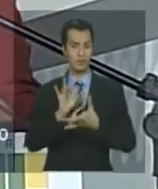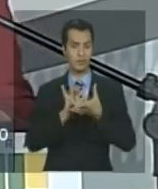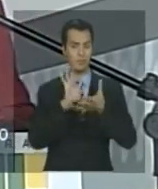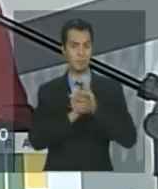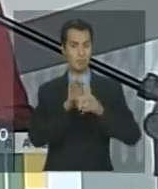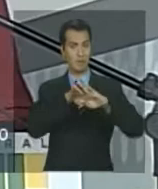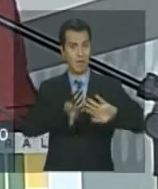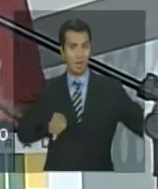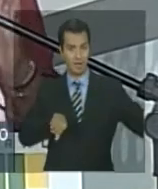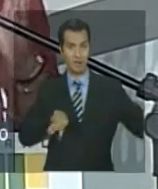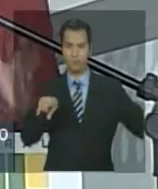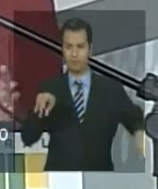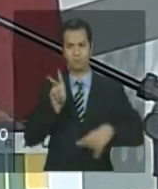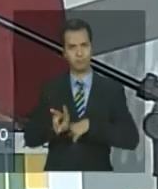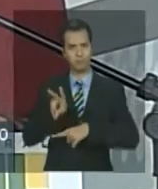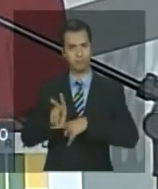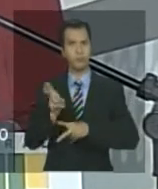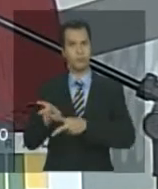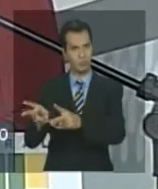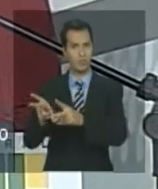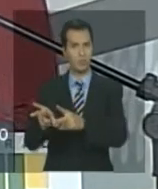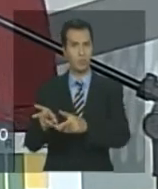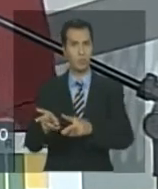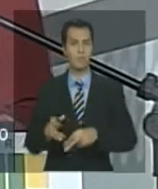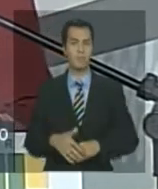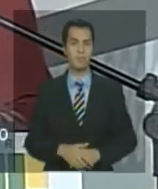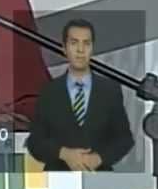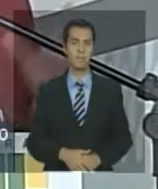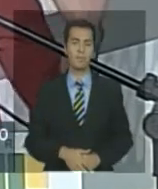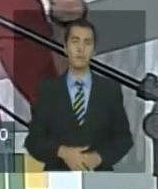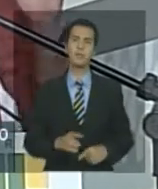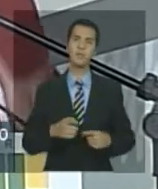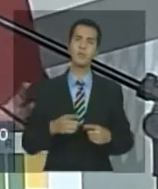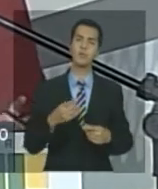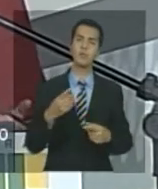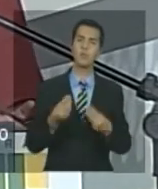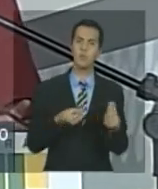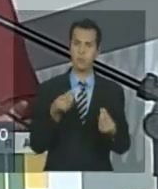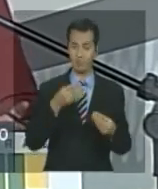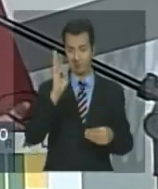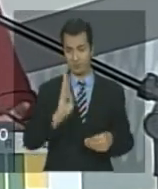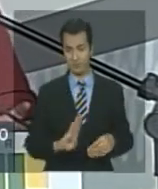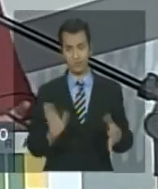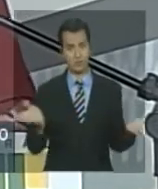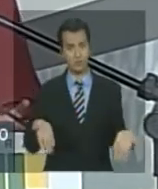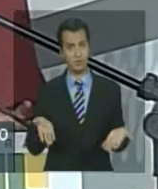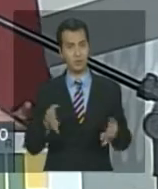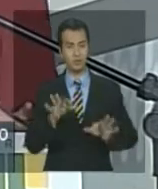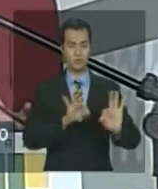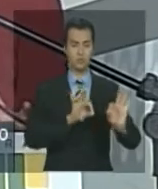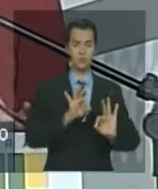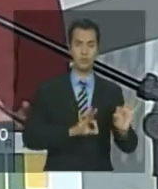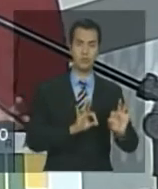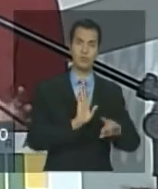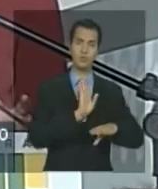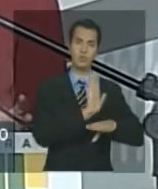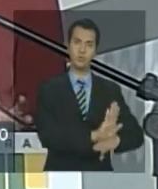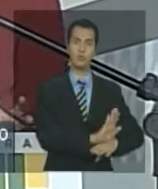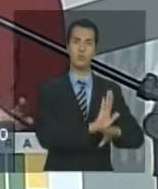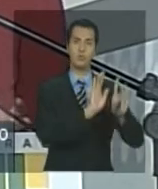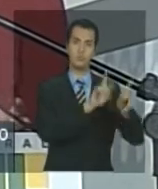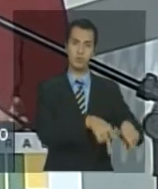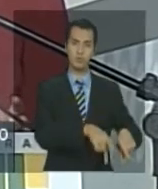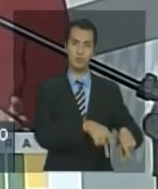que que o Brasil faz, conjugado com o Brasil Sem Miséria, um programa para a população de